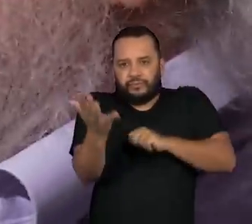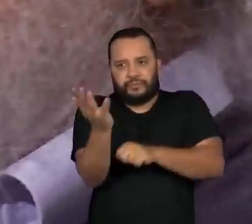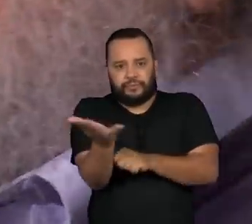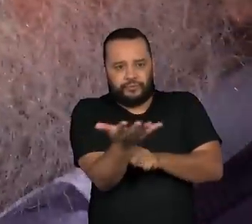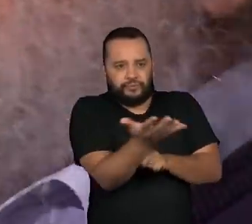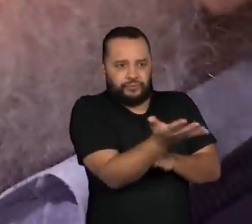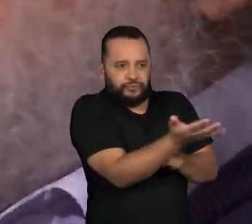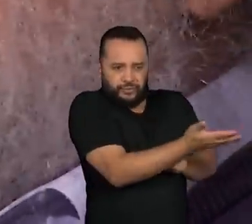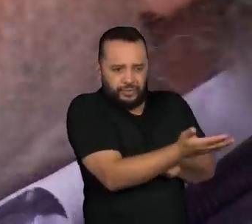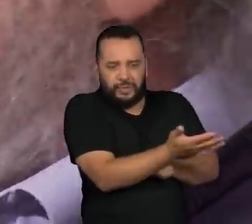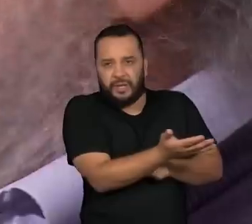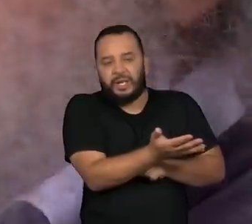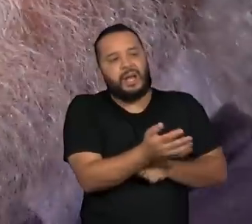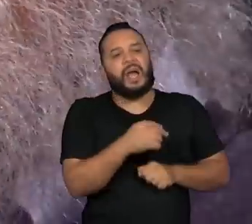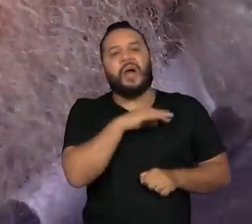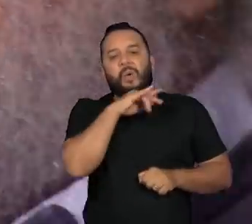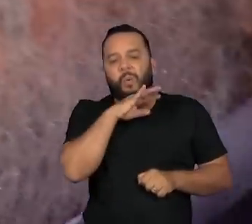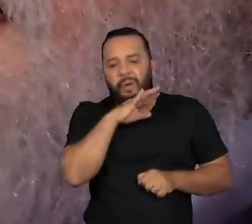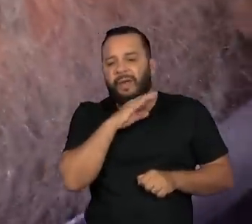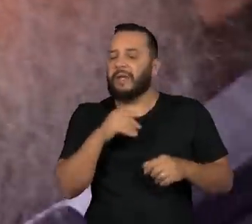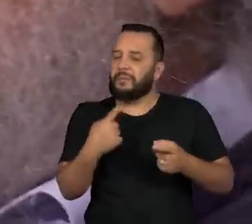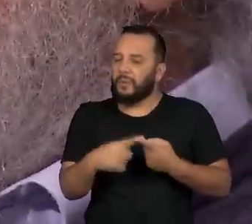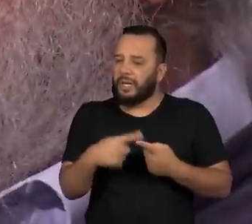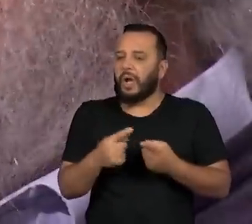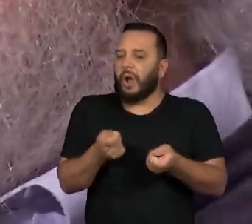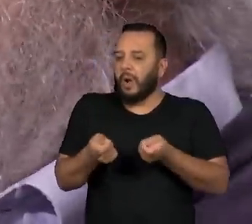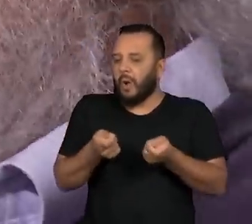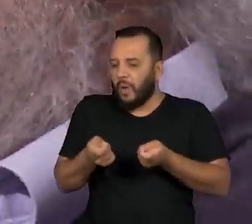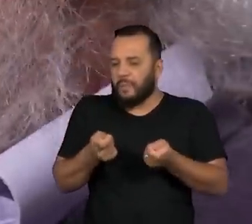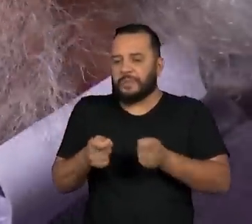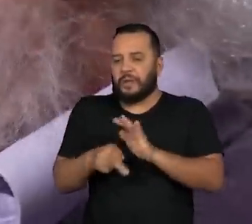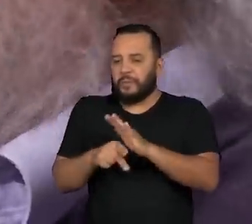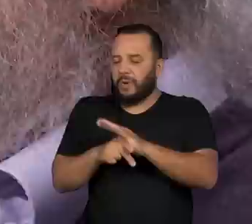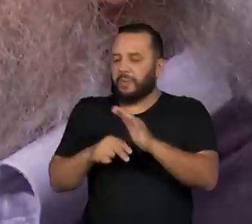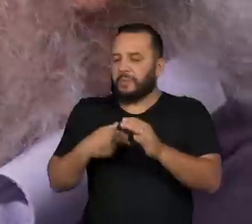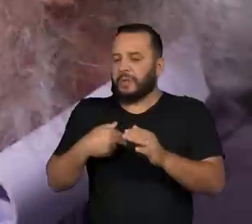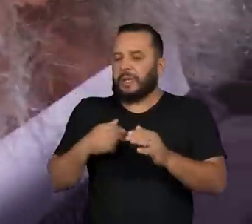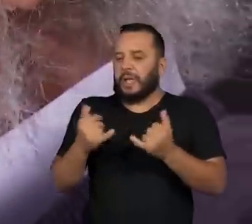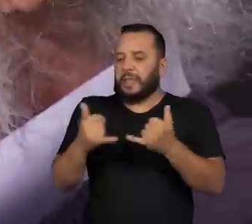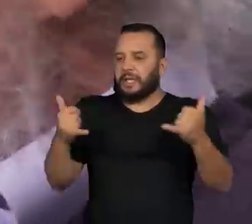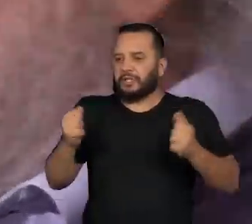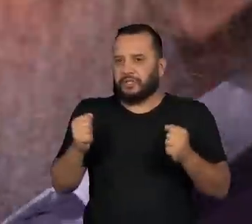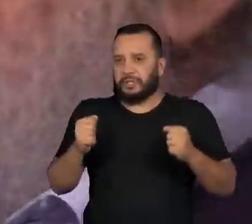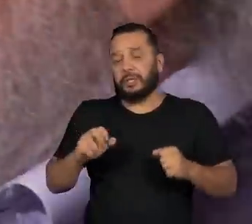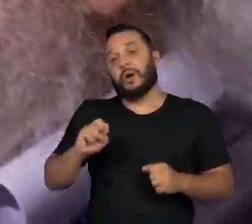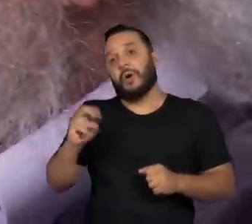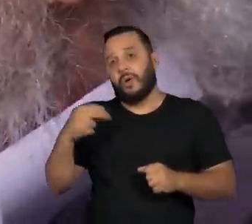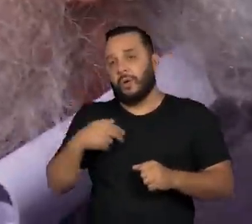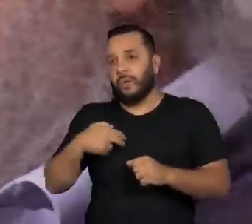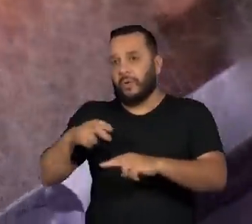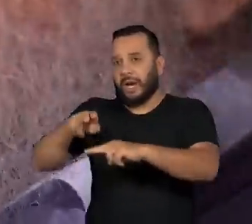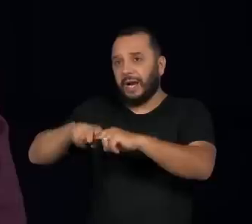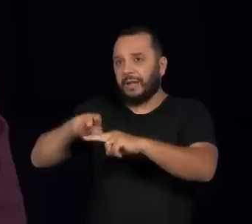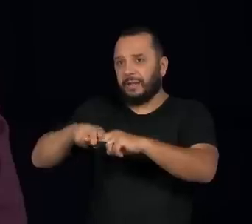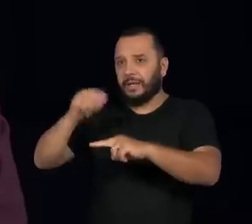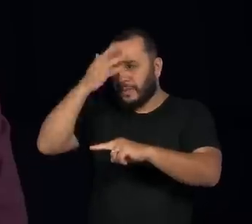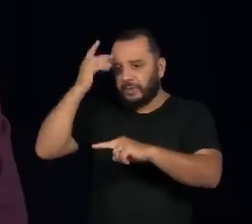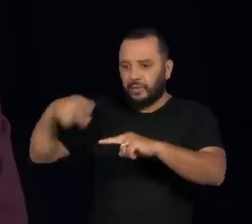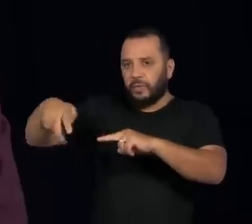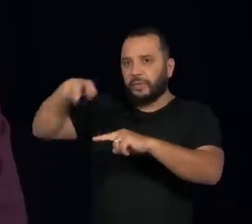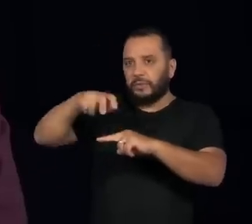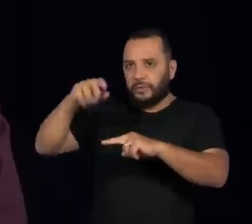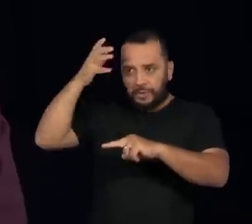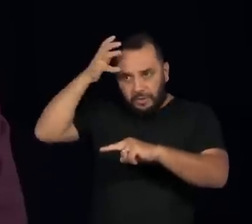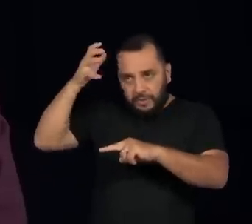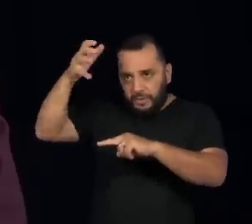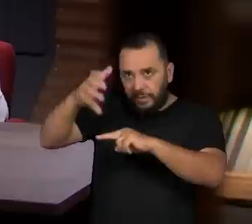tá livre pra você você tem na sua casa tem na minha casa se você pegar uma cadeira elétrica eletrocutar o vizinho aí problema não é